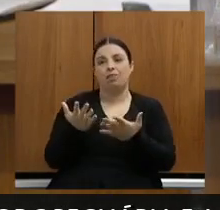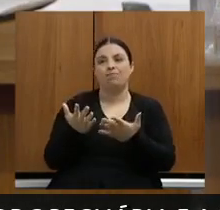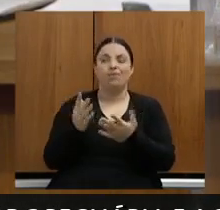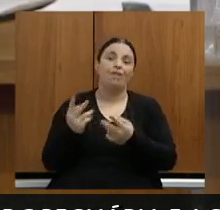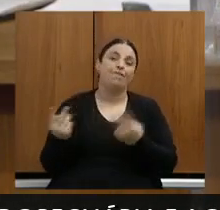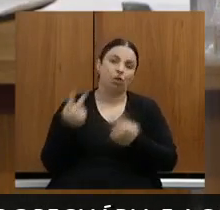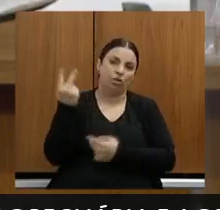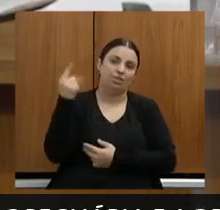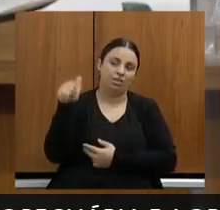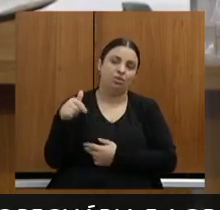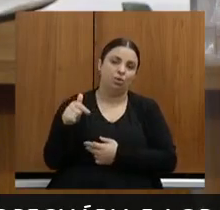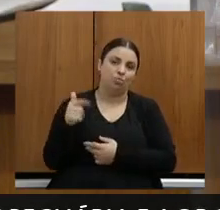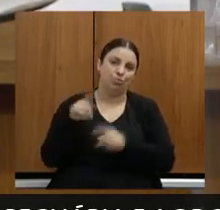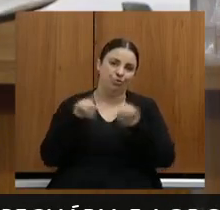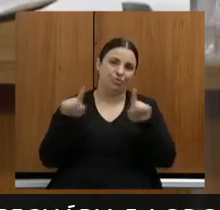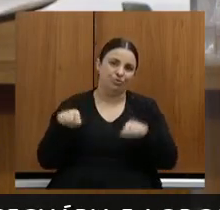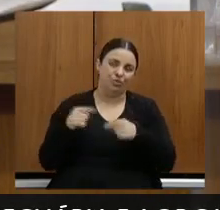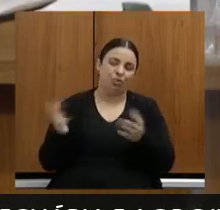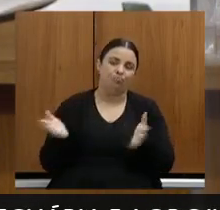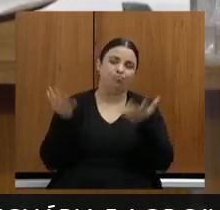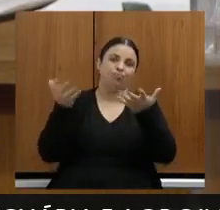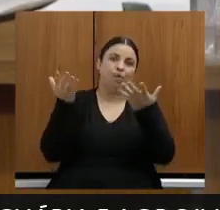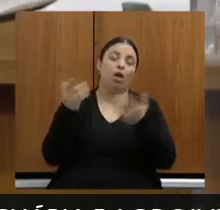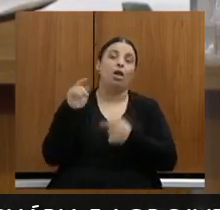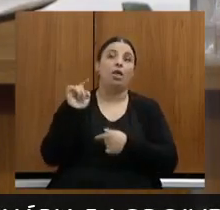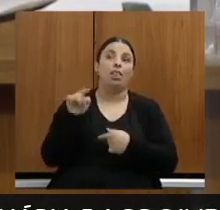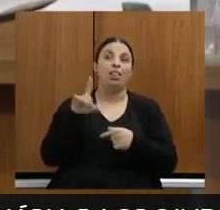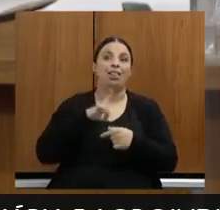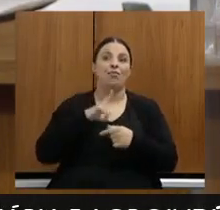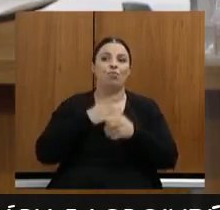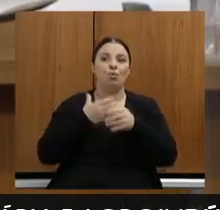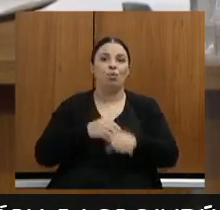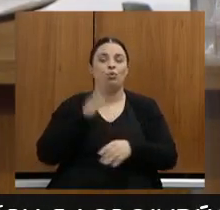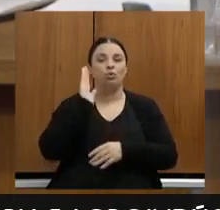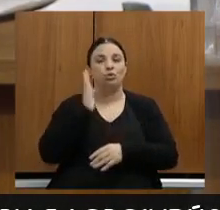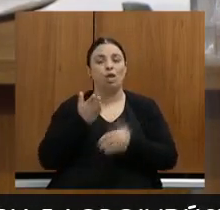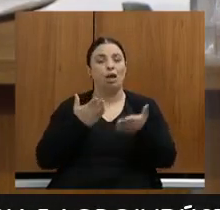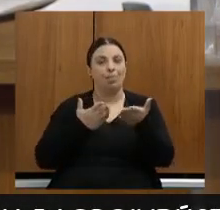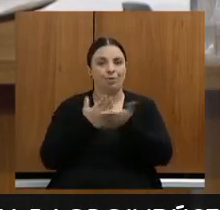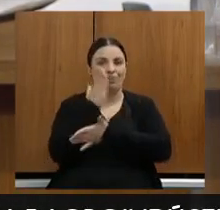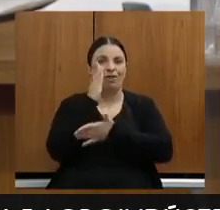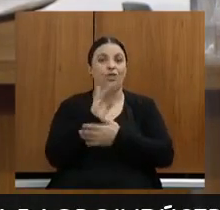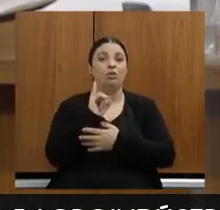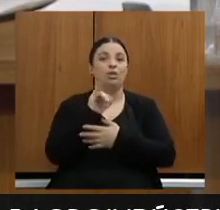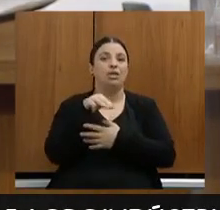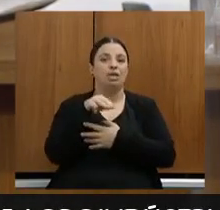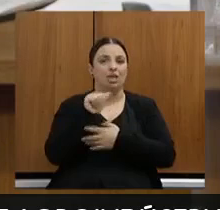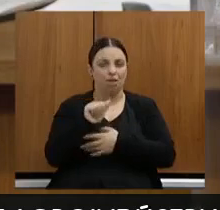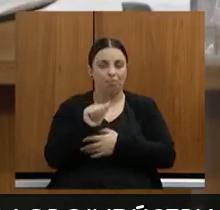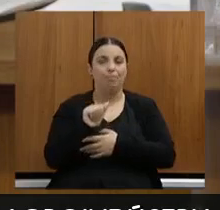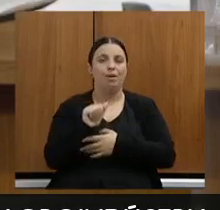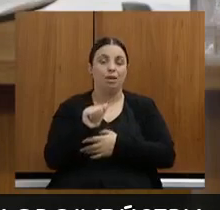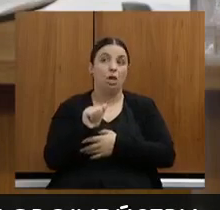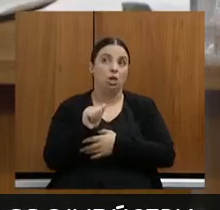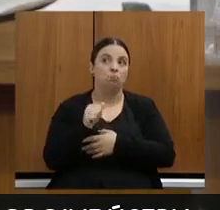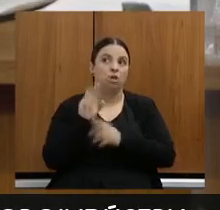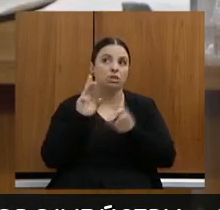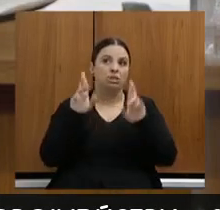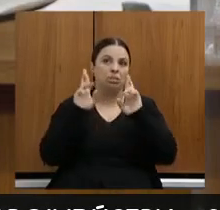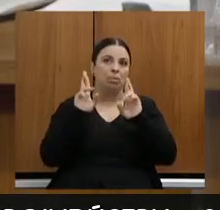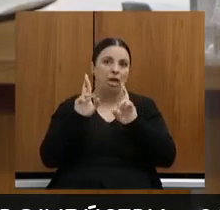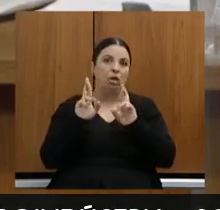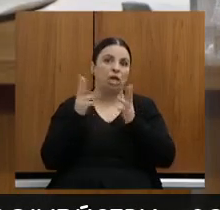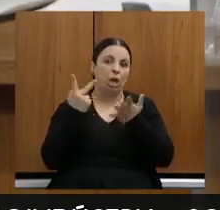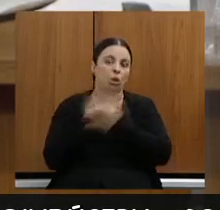é um concurso aprovado para o imã que a gente espera que aconteça ainda esse até o final desse ano publicação desse